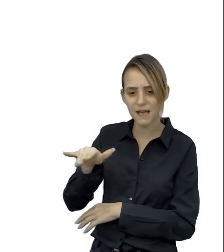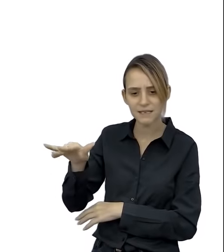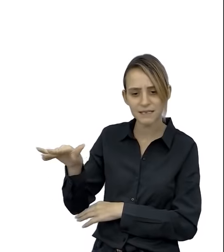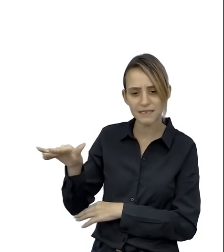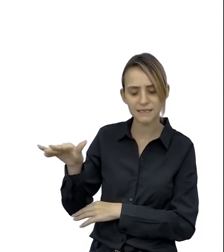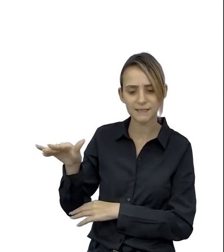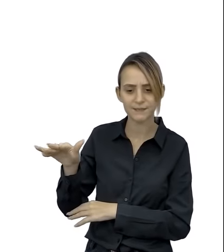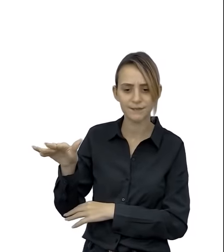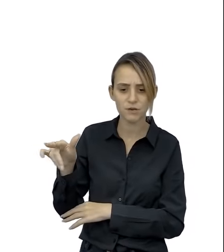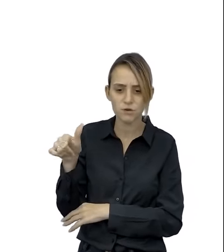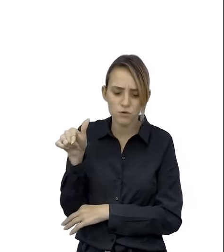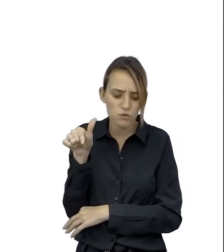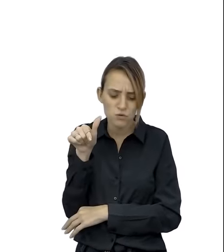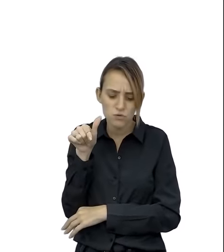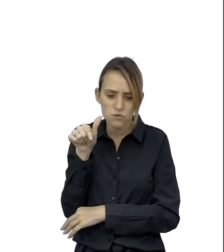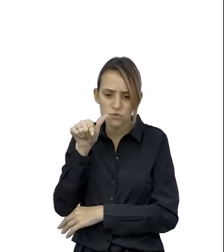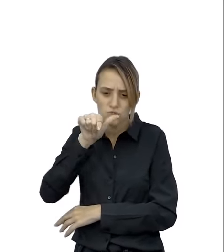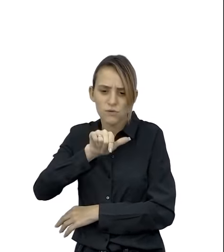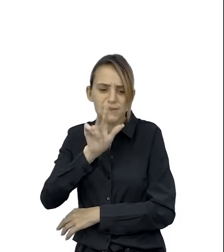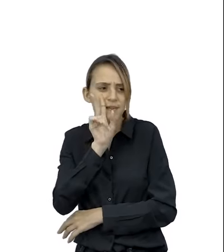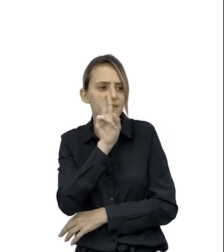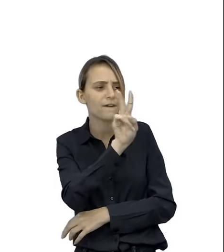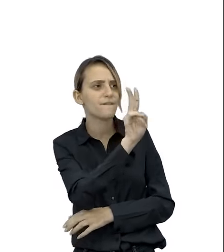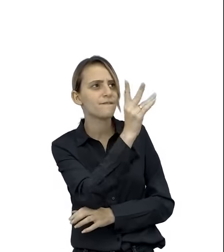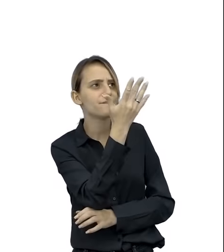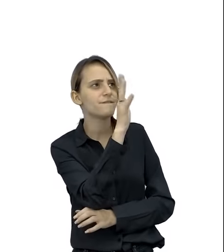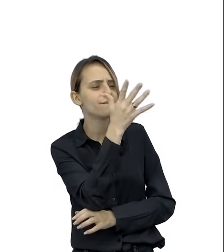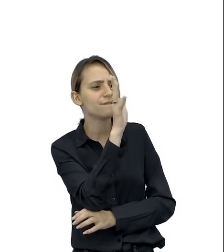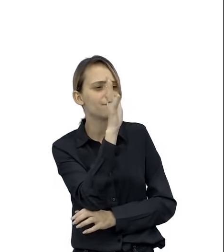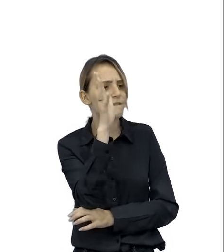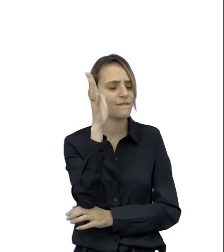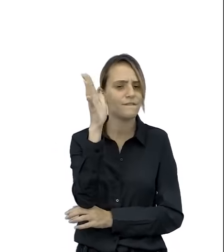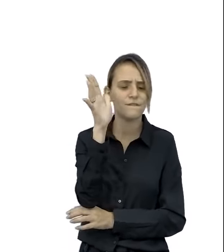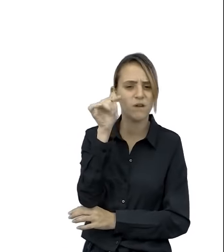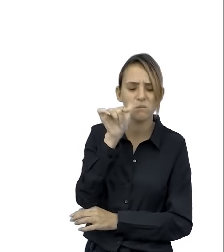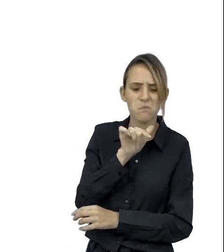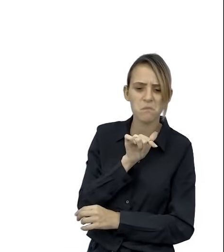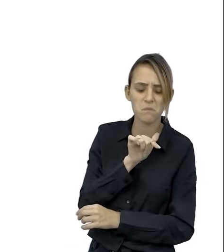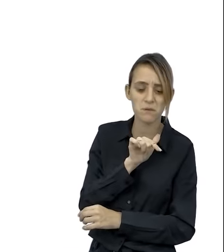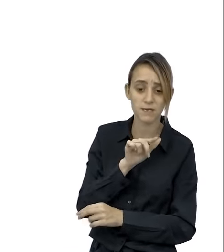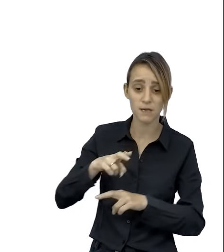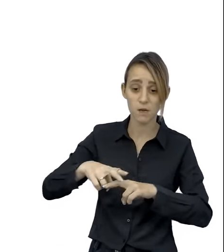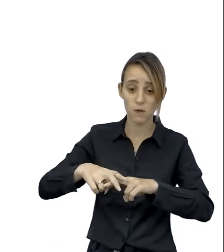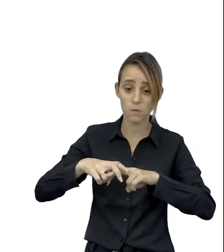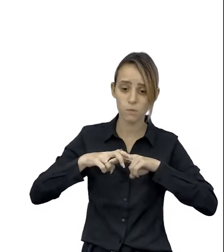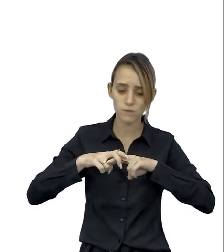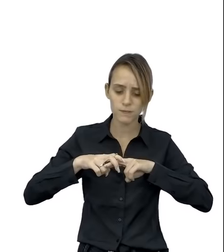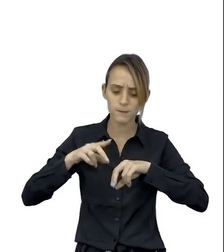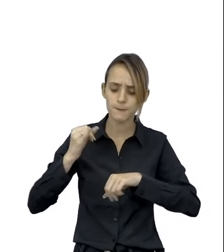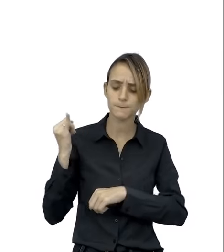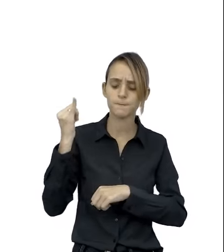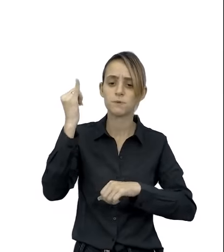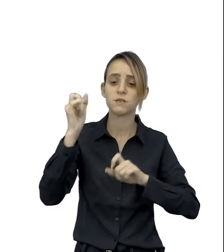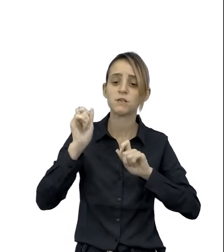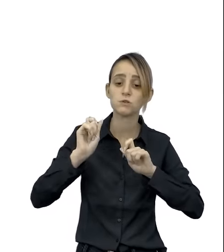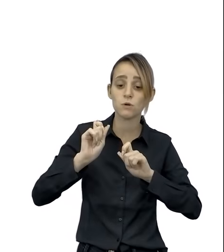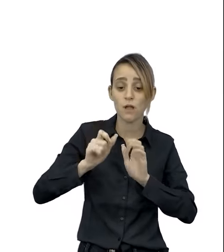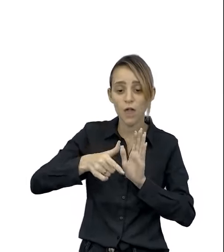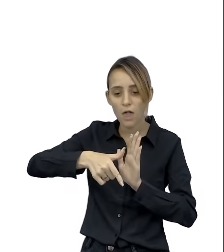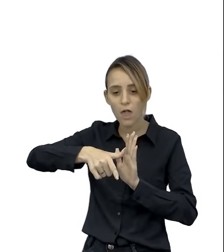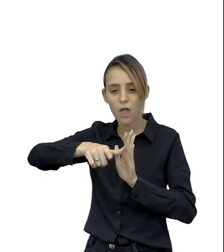abstrair, entre aspas, para a figura. Então, é importante que haja um momento anterior à atividade para que